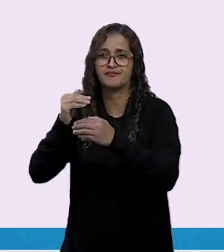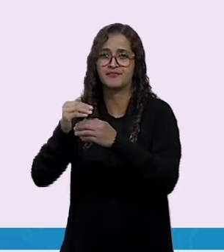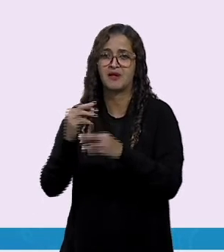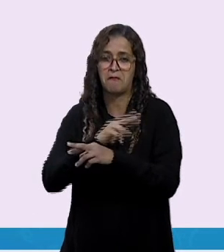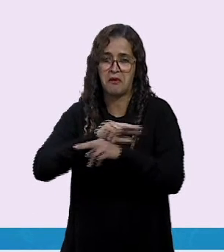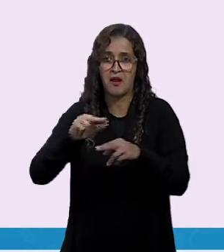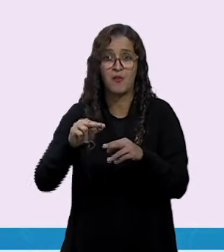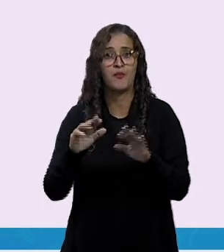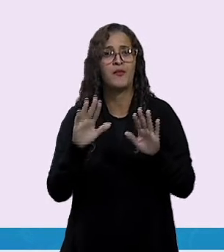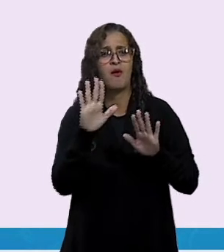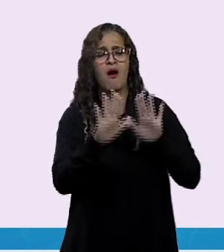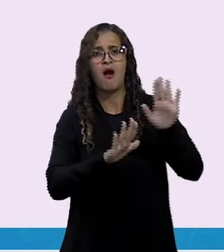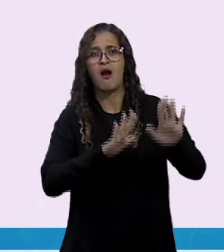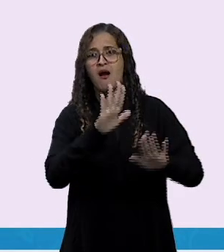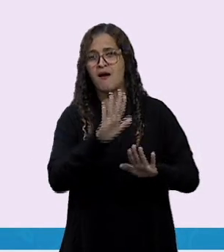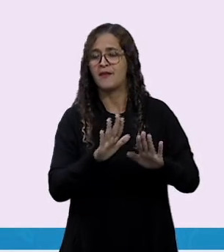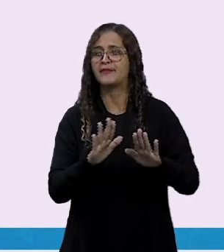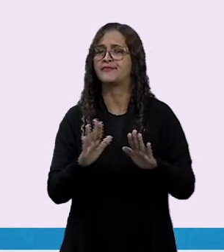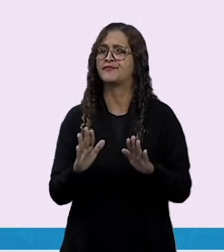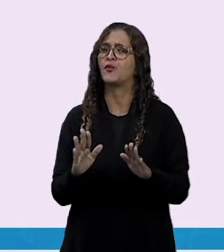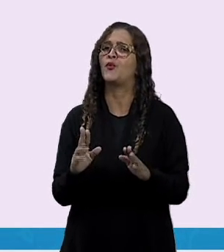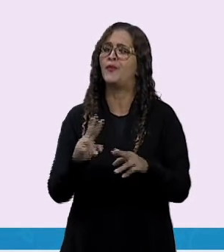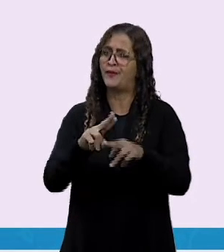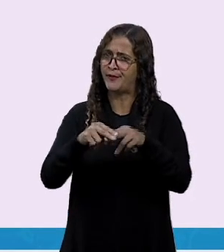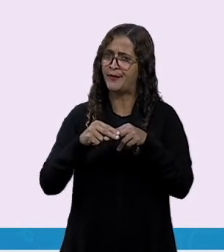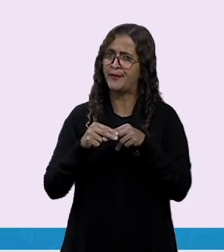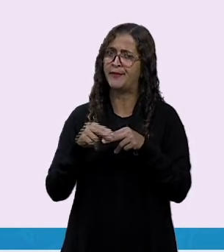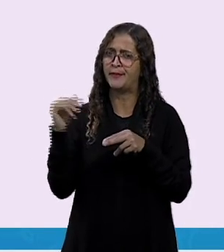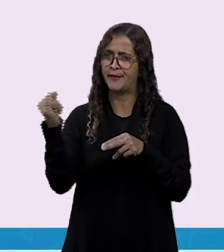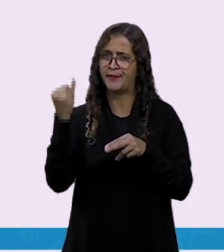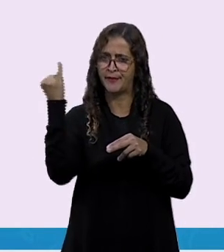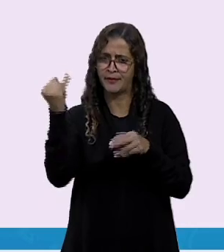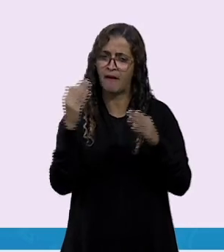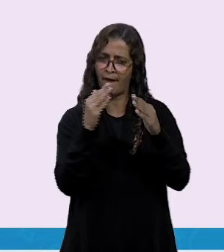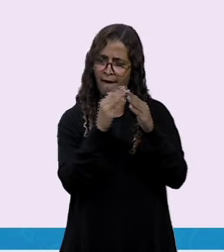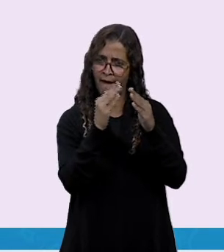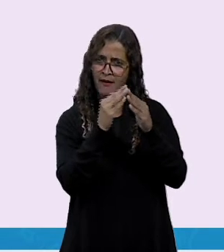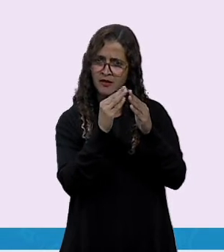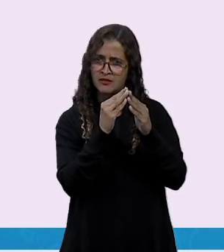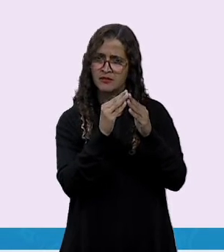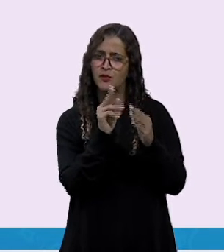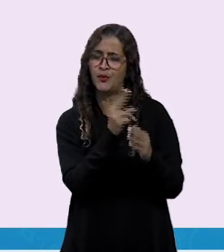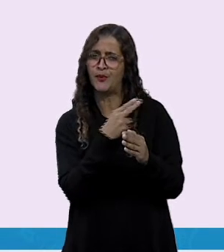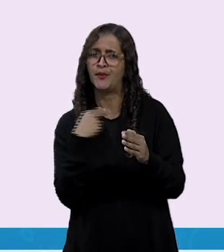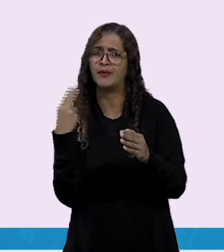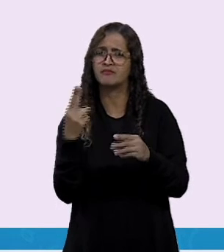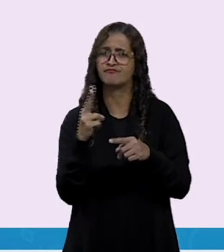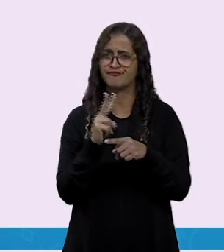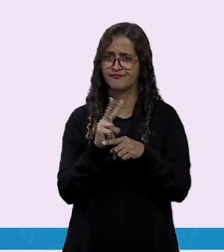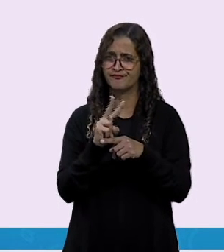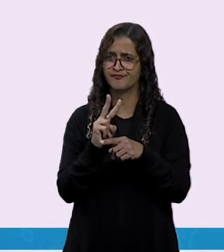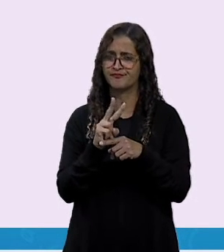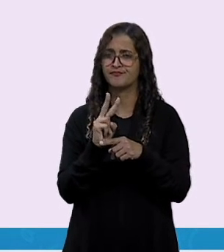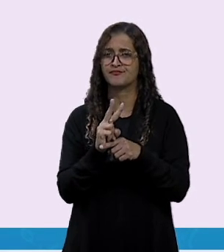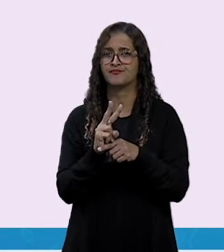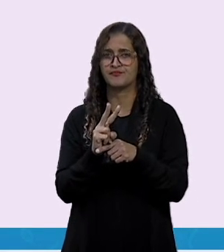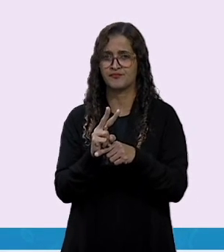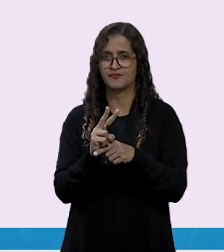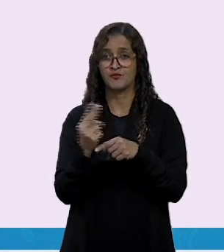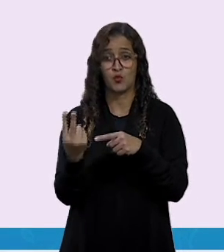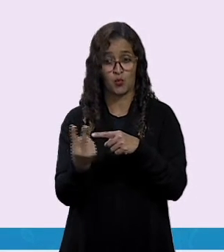gente tem que ter cuidado, deixar nossa casa bem limpinha para não ter rato em casa. Aí aqui exemplos de animais de período